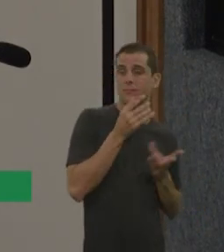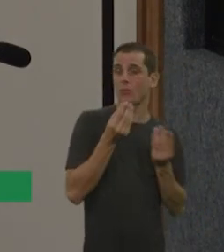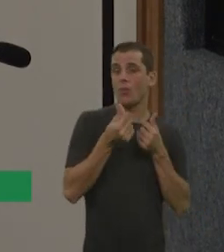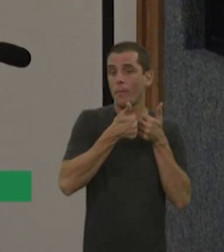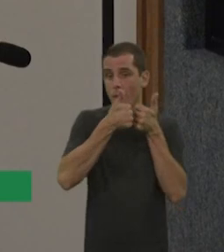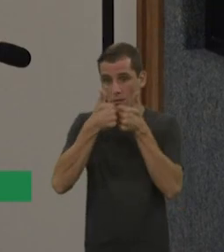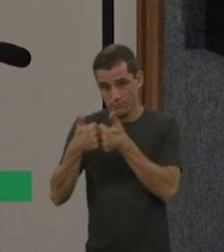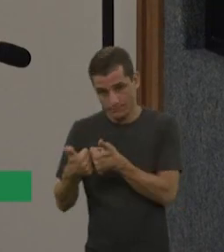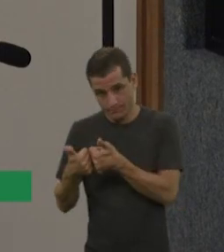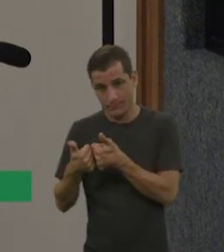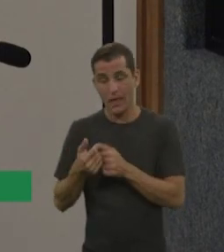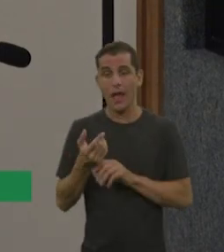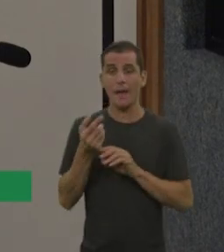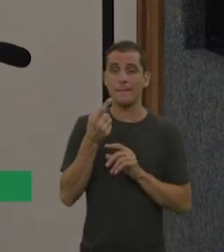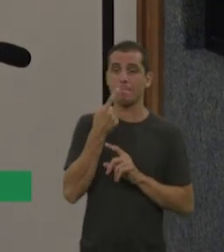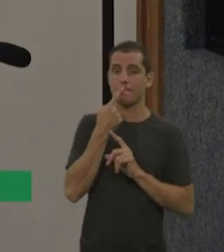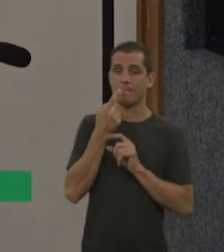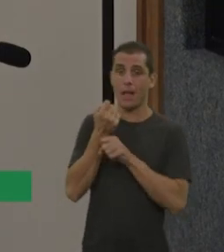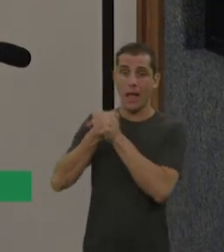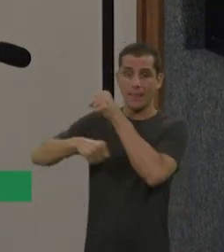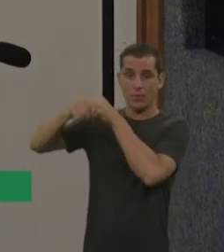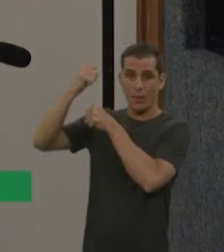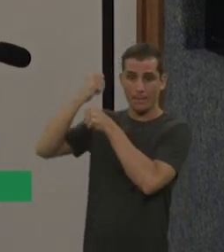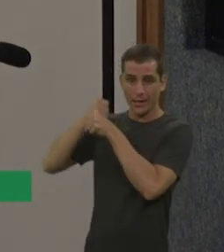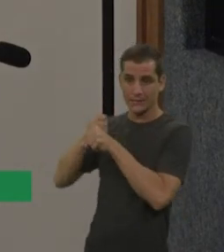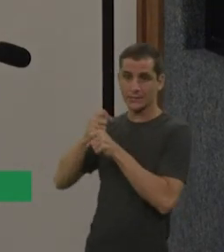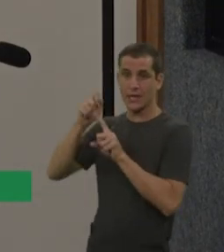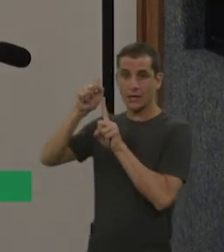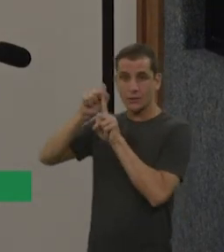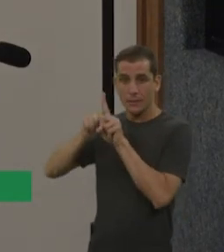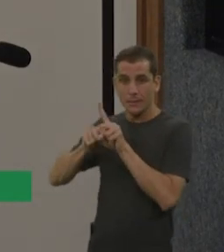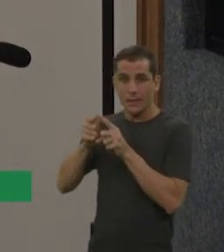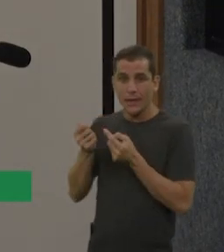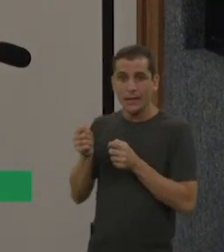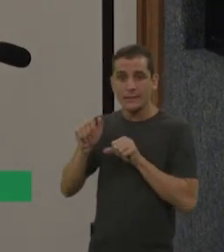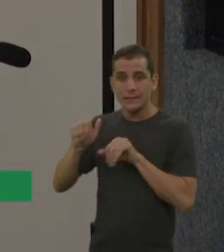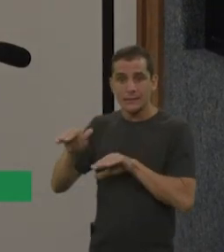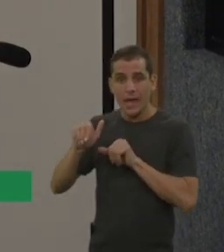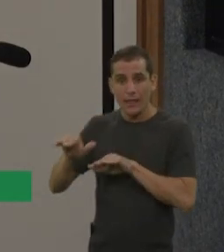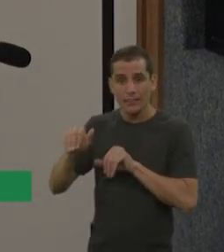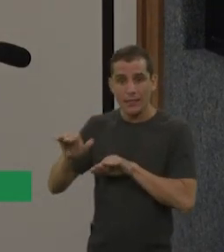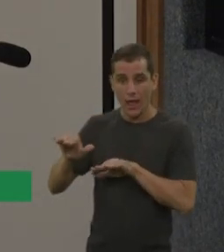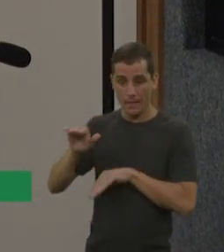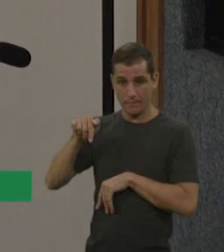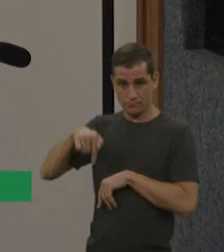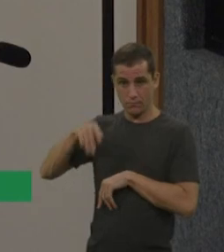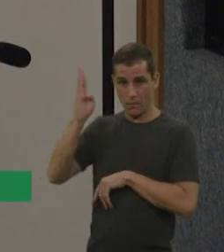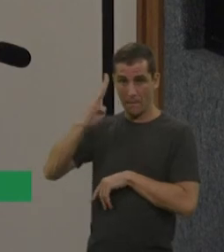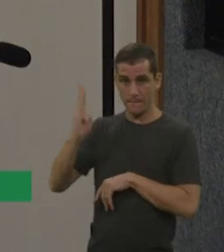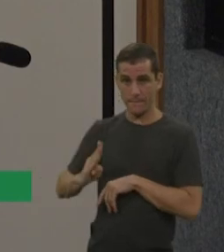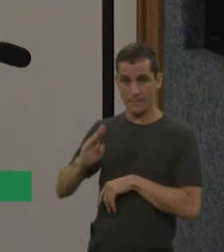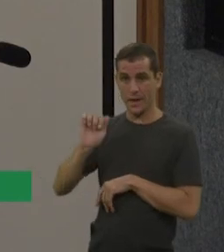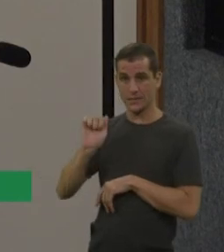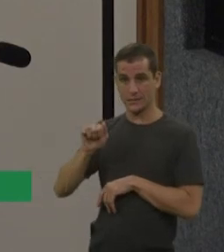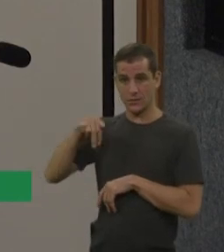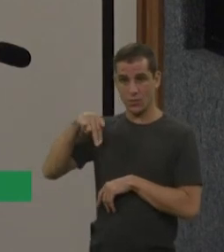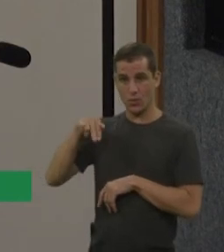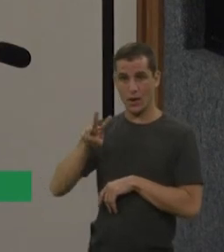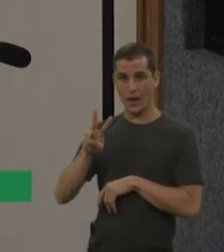em setembro do ano passado, foi já liberada aqui pela Anvisa, né, aqui no Brasil, essa